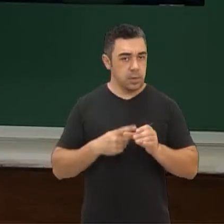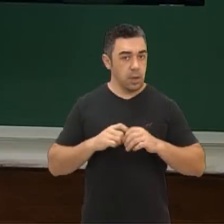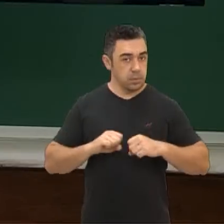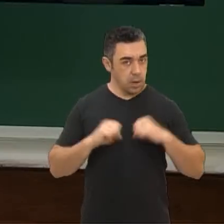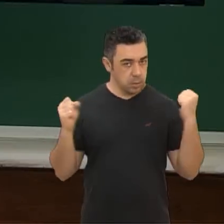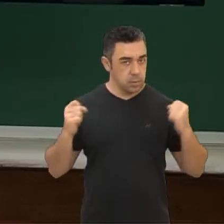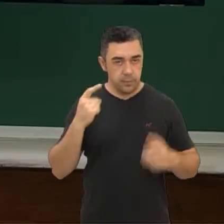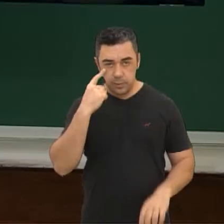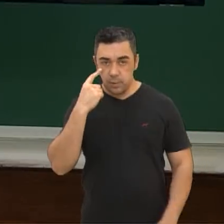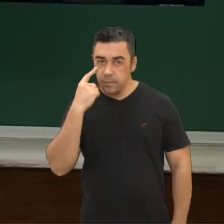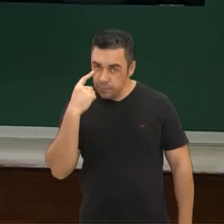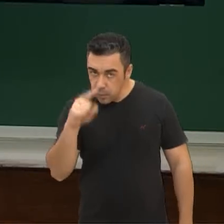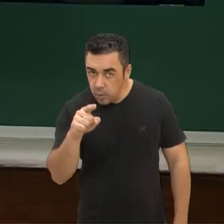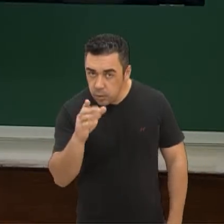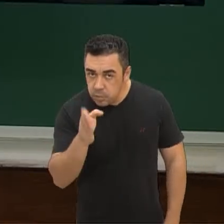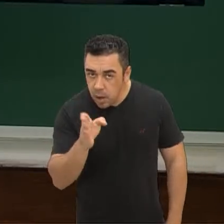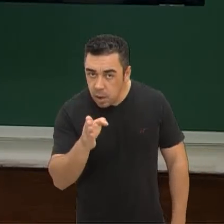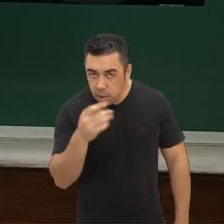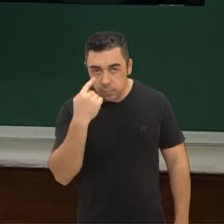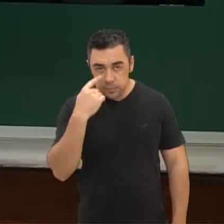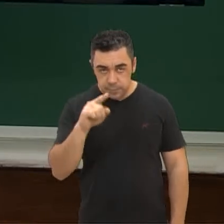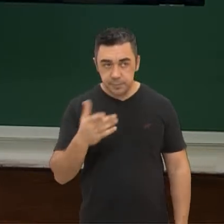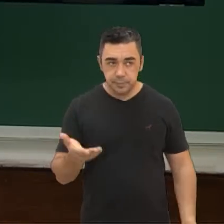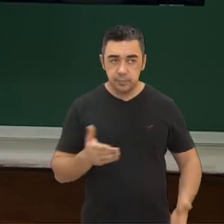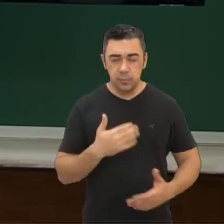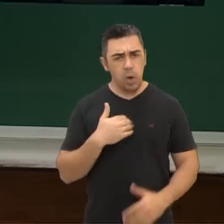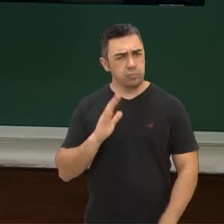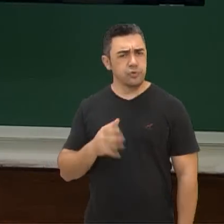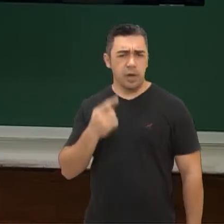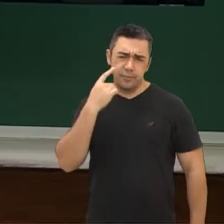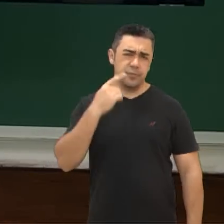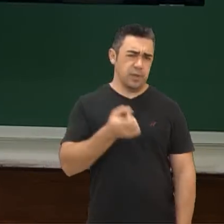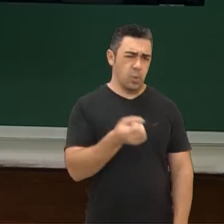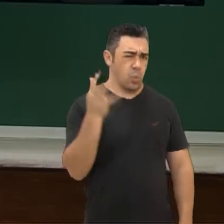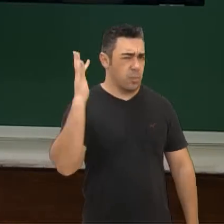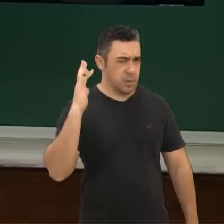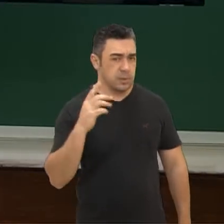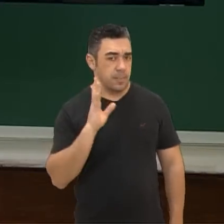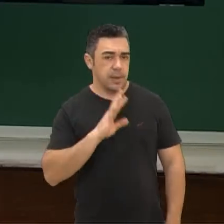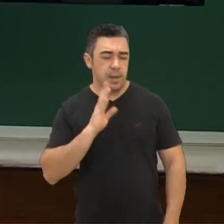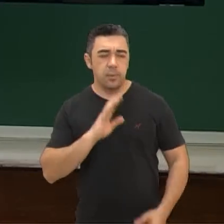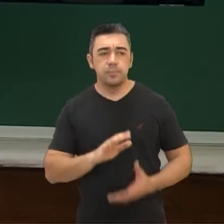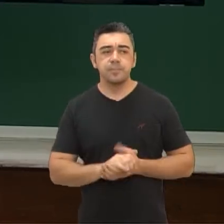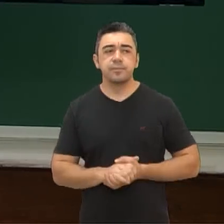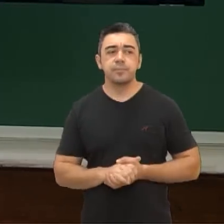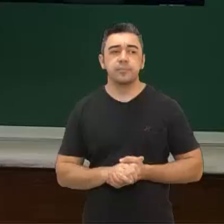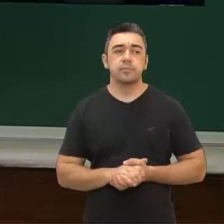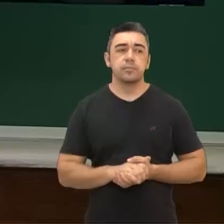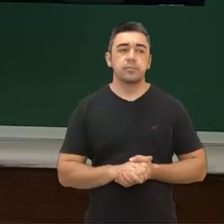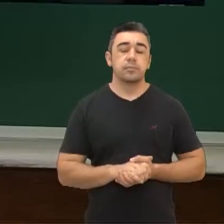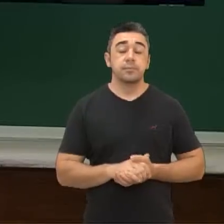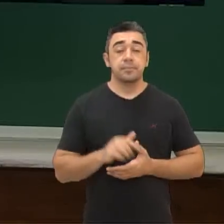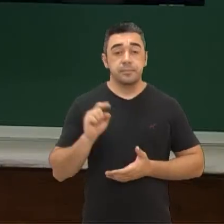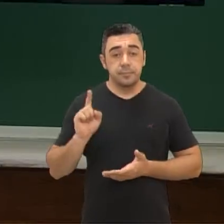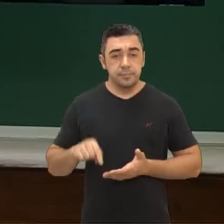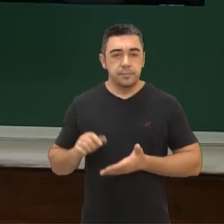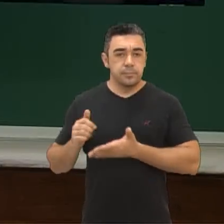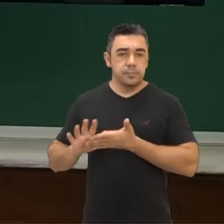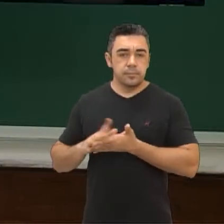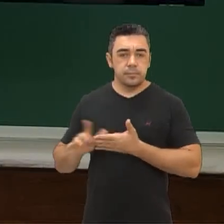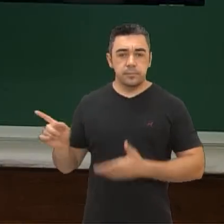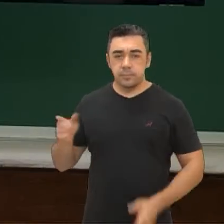coletivos, né? Então artistas de rua vão para dentro, por exemplo, de ônibus, dos trens, né?